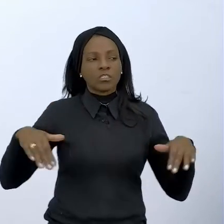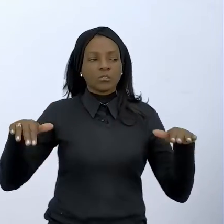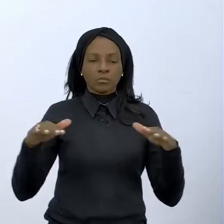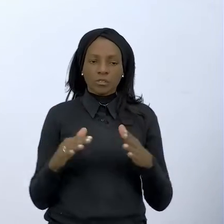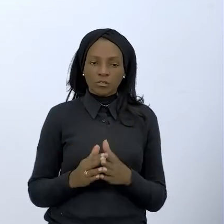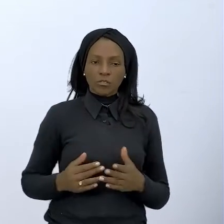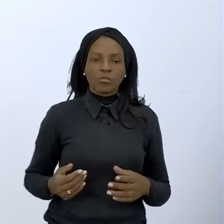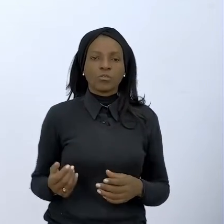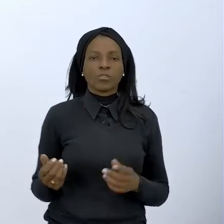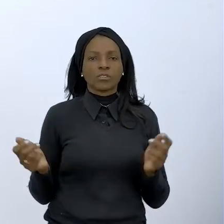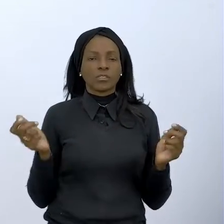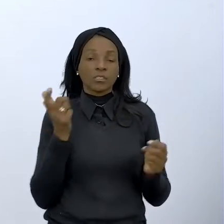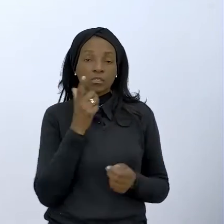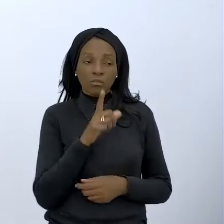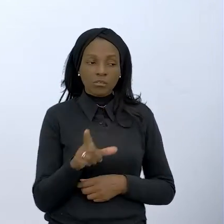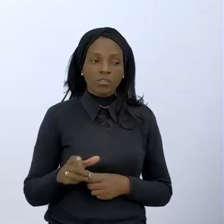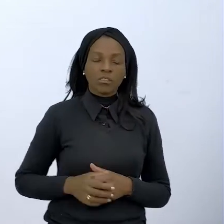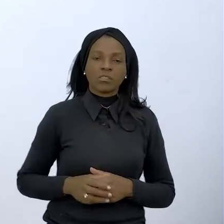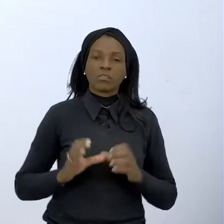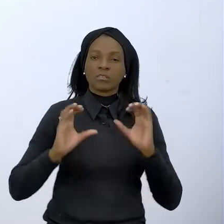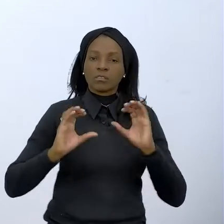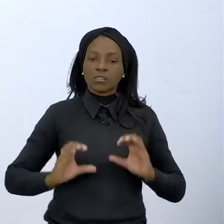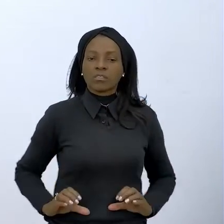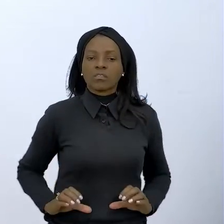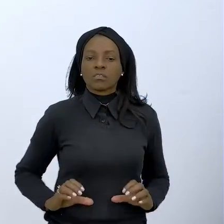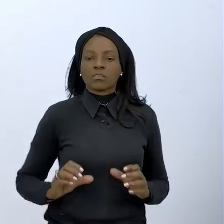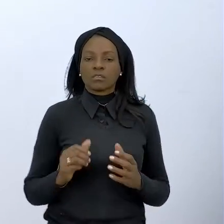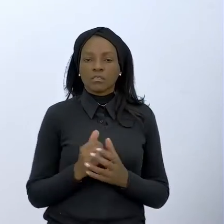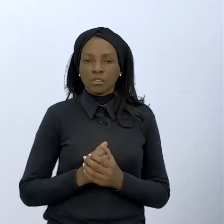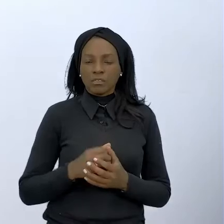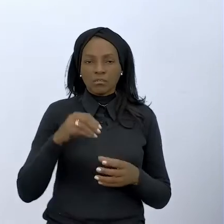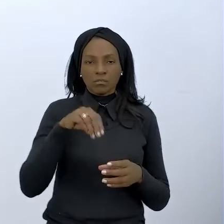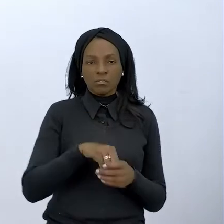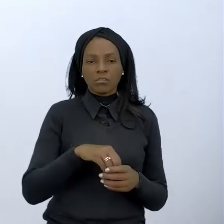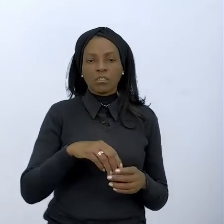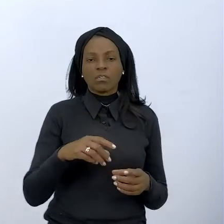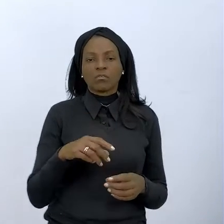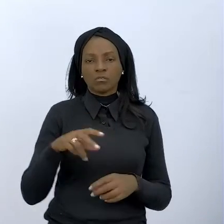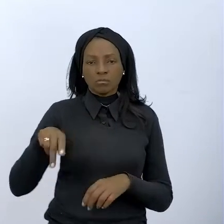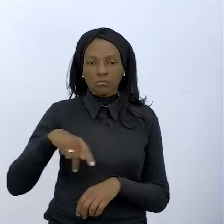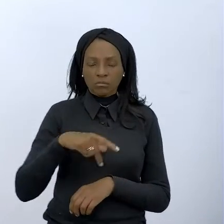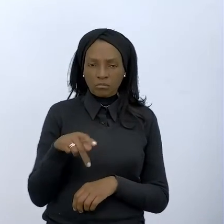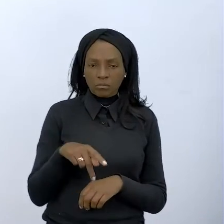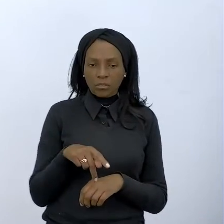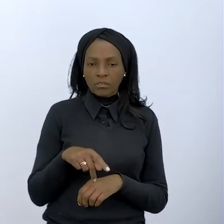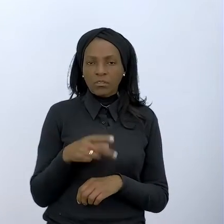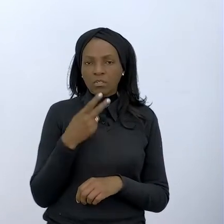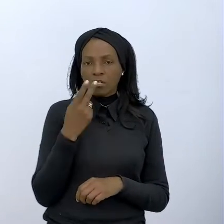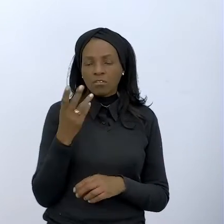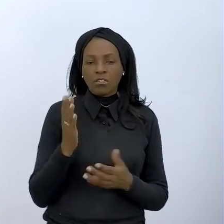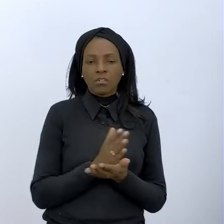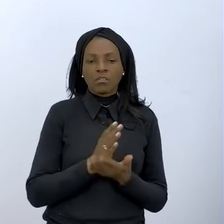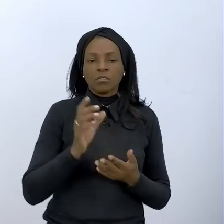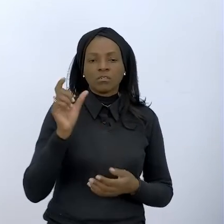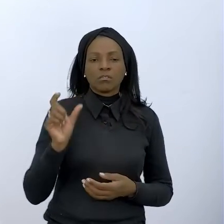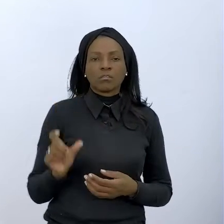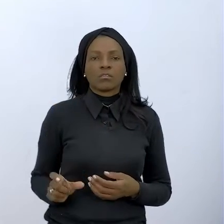aqueles que forem possíveis, cidadãos de uma nação. Vamos falar então desses exemplos, olha